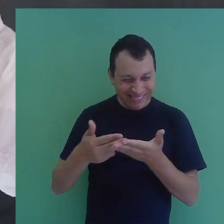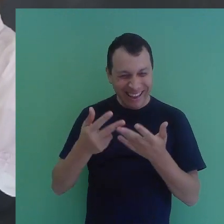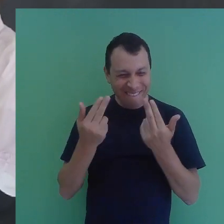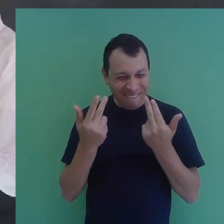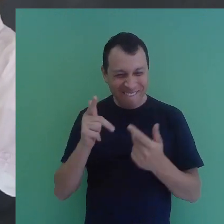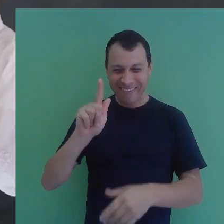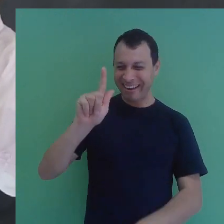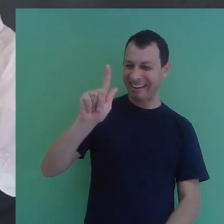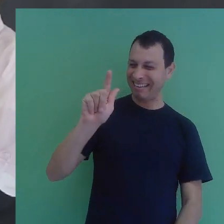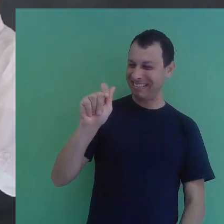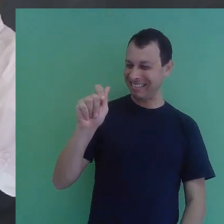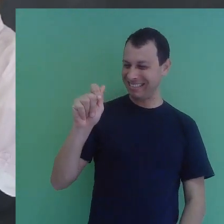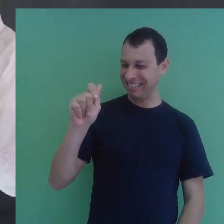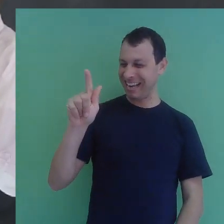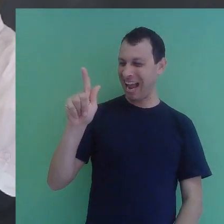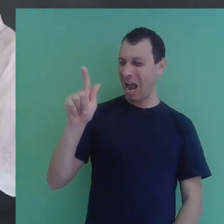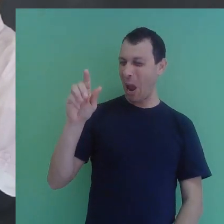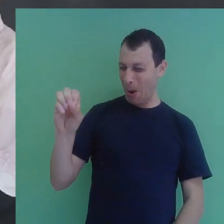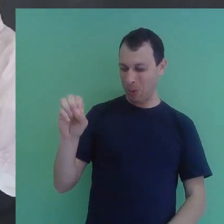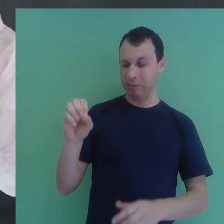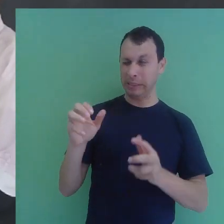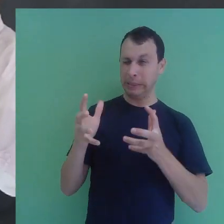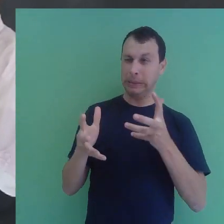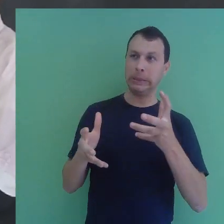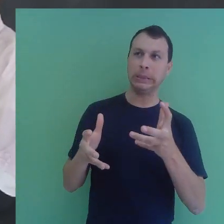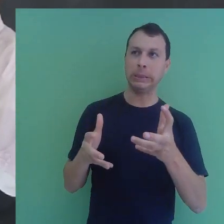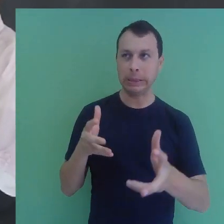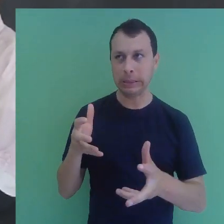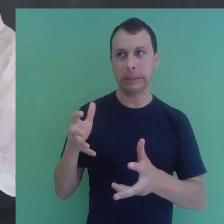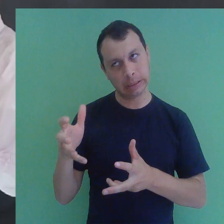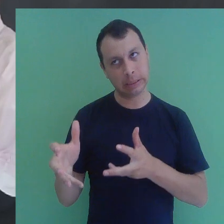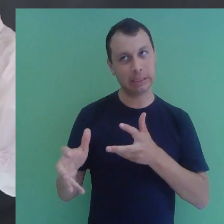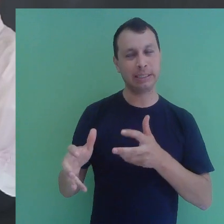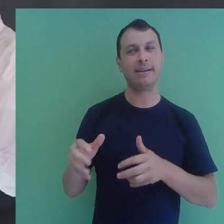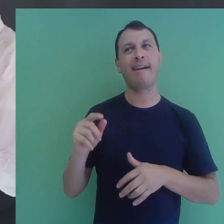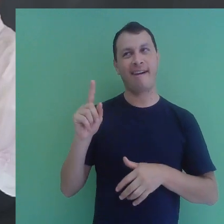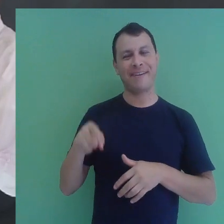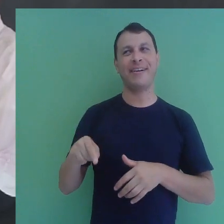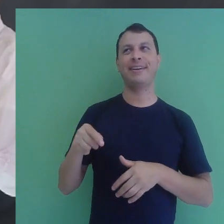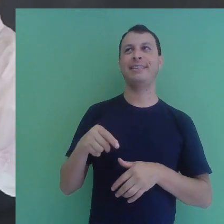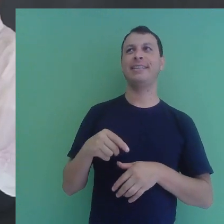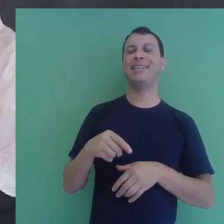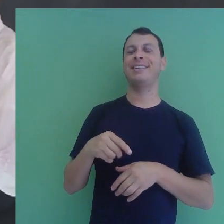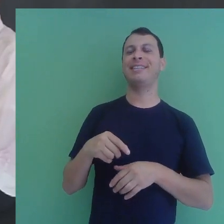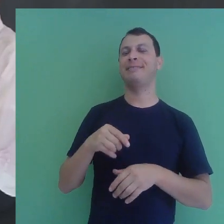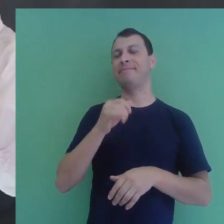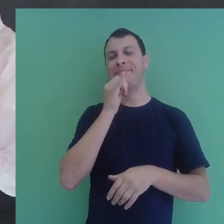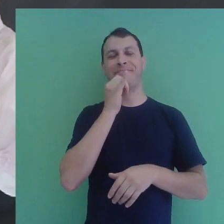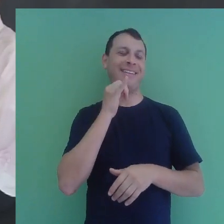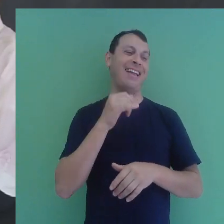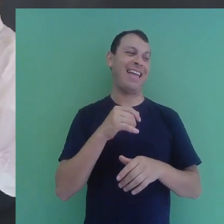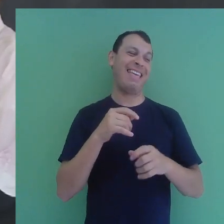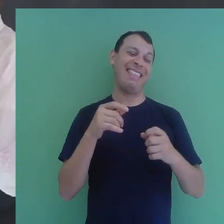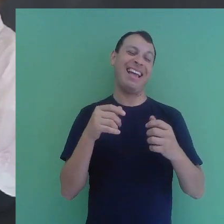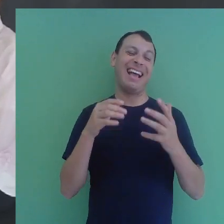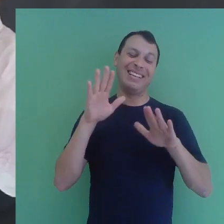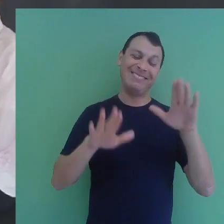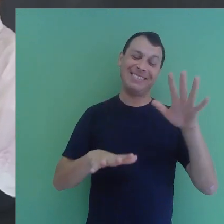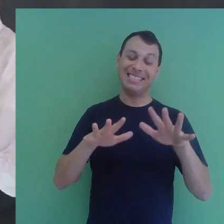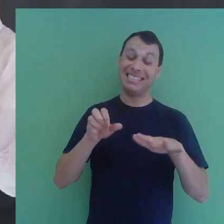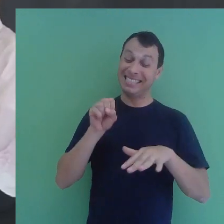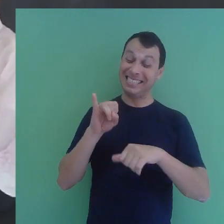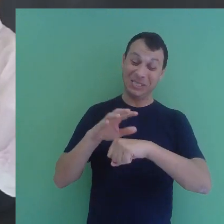Na verdade, eu acredito que isso impediria de ele realizar muitos sinais, né? E